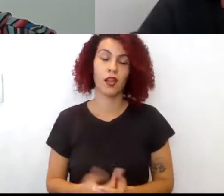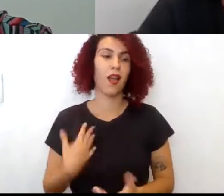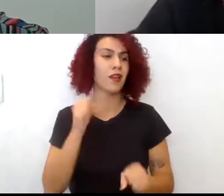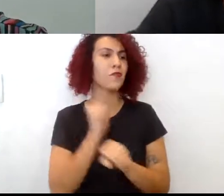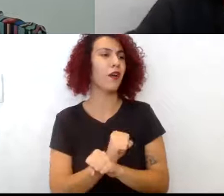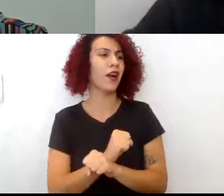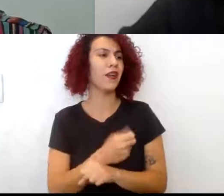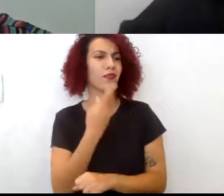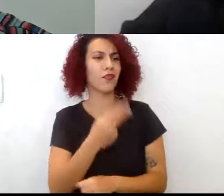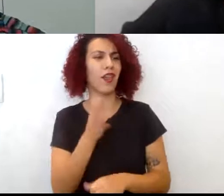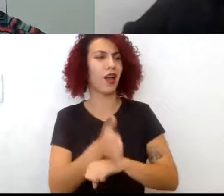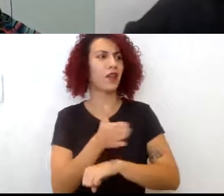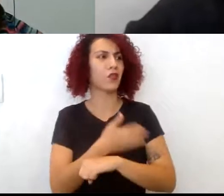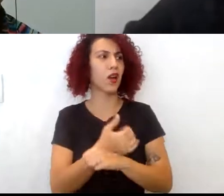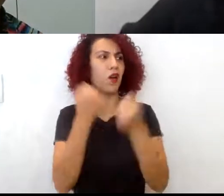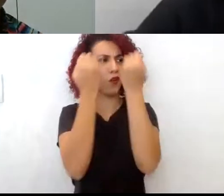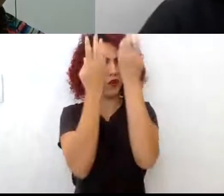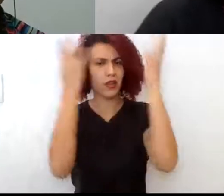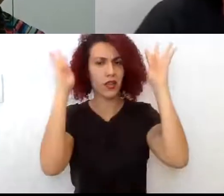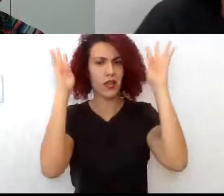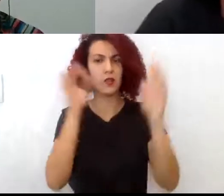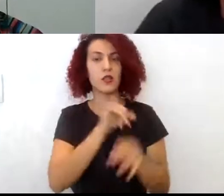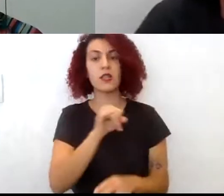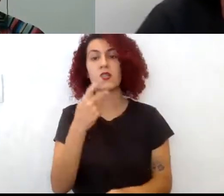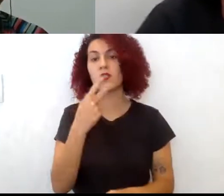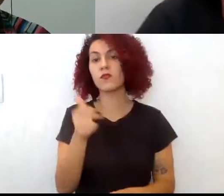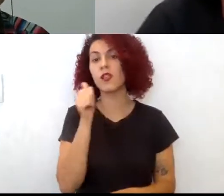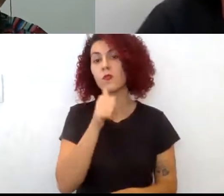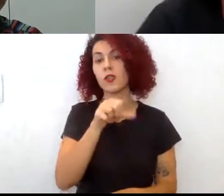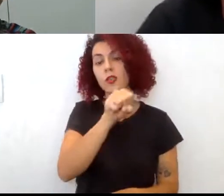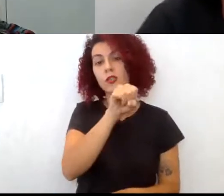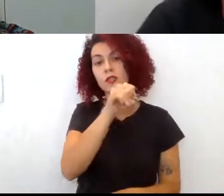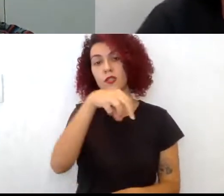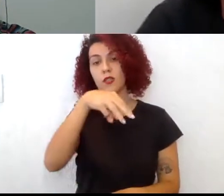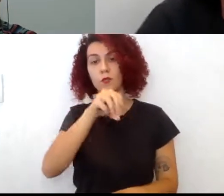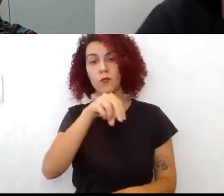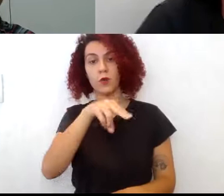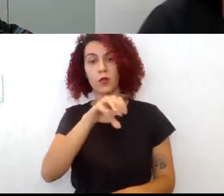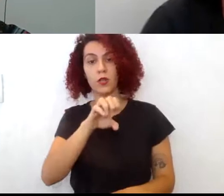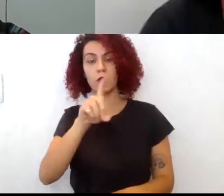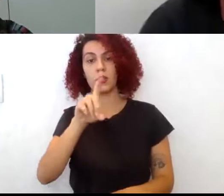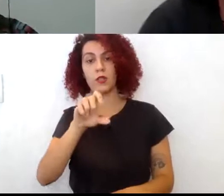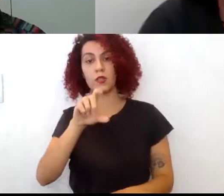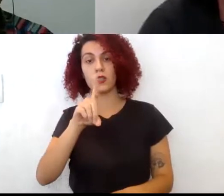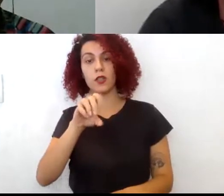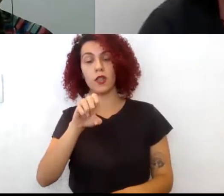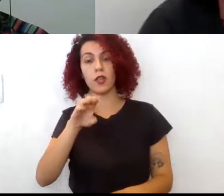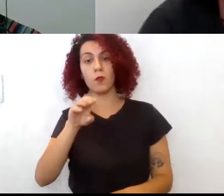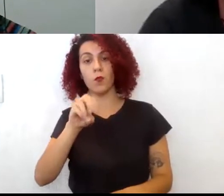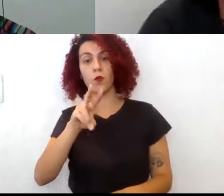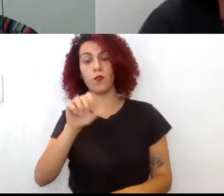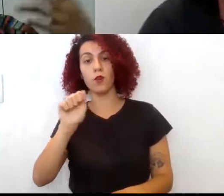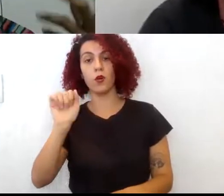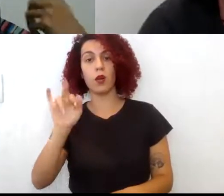gregos e quando a gente fala de Simone voar Será que ciúme bobo assim como é que aquela Lia o que que ela